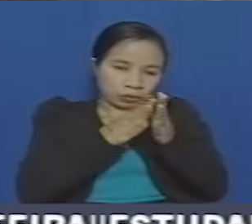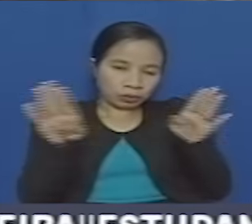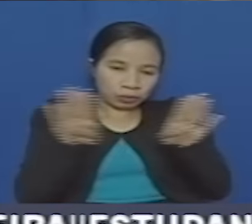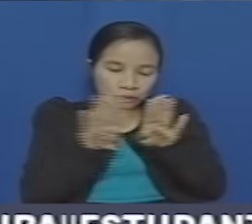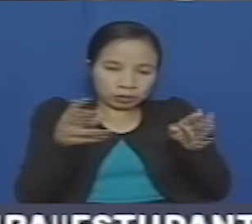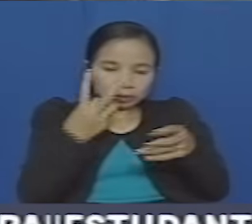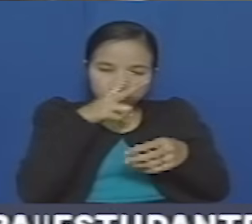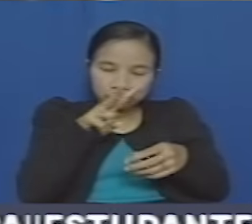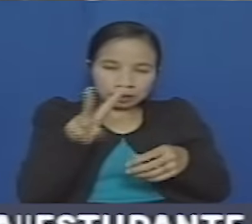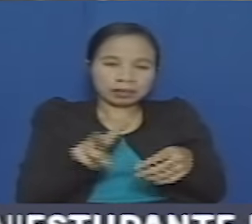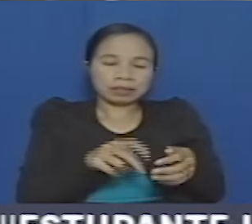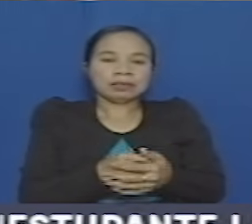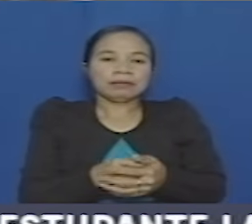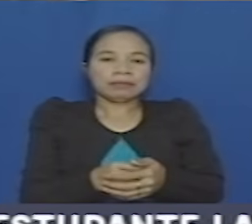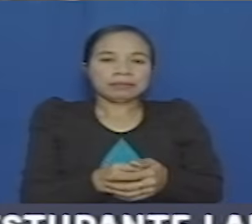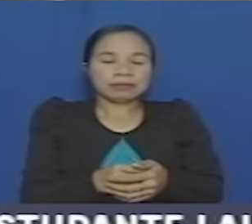mas?